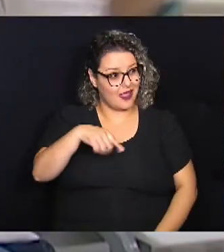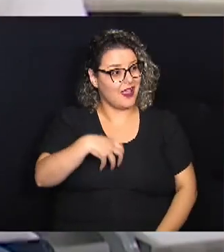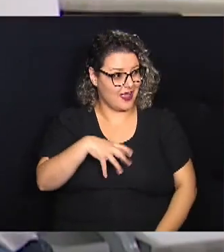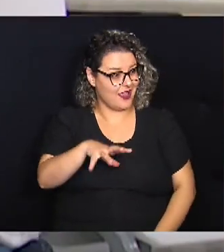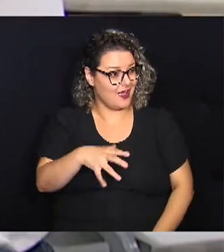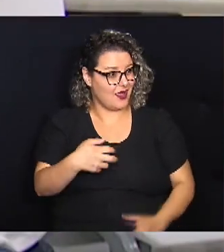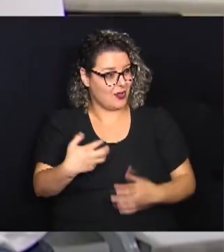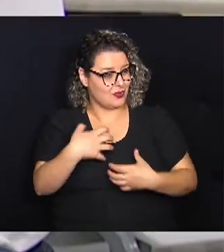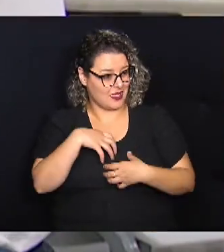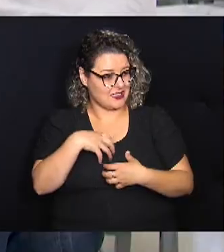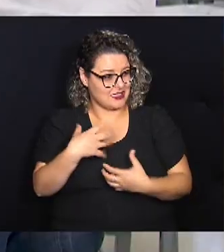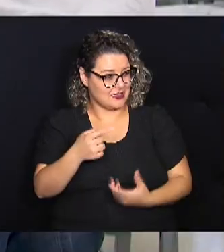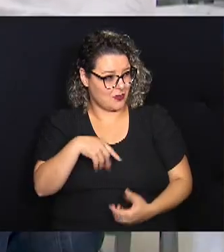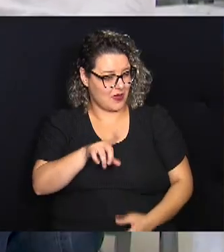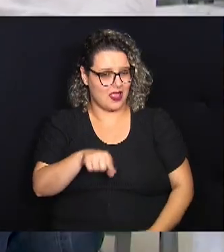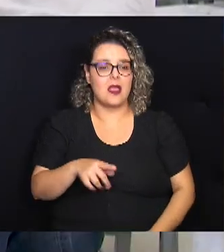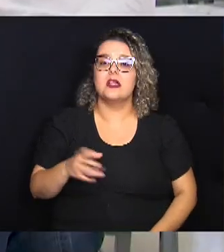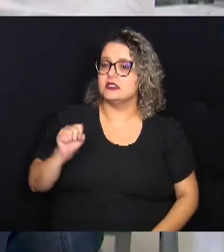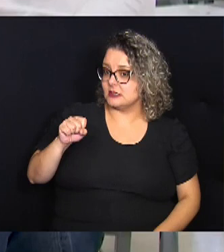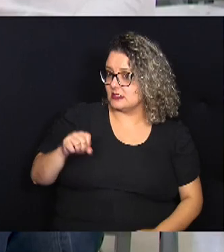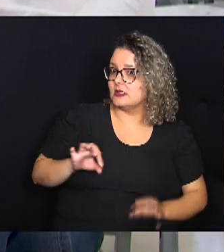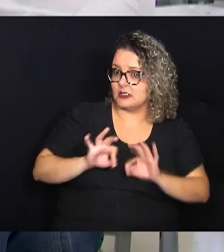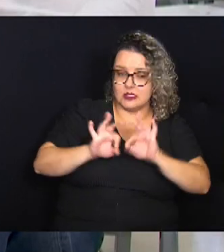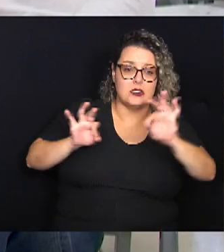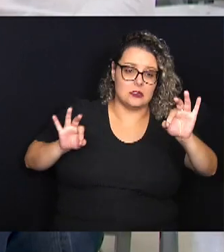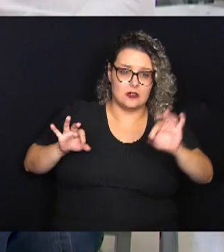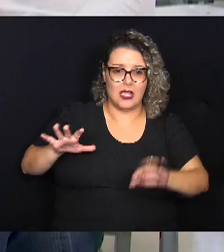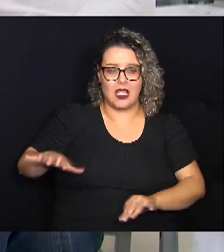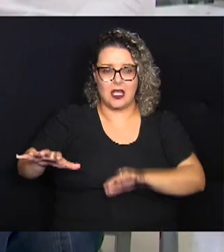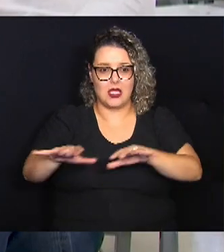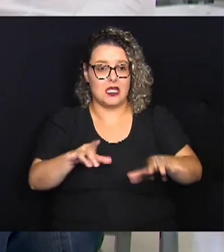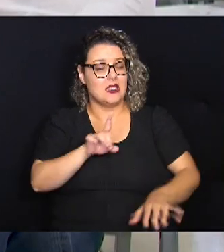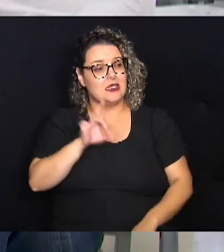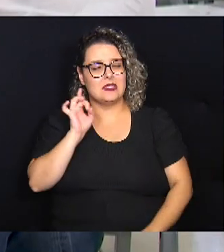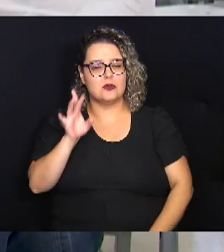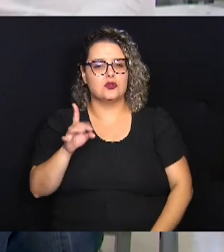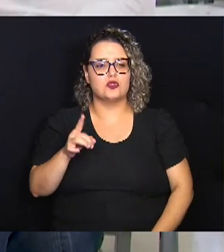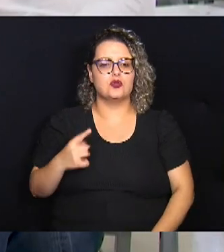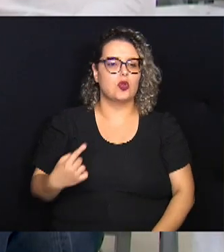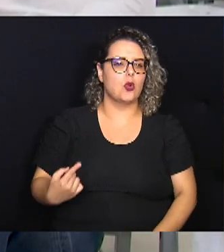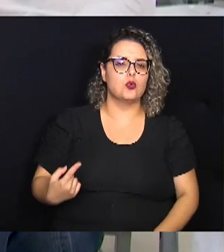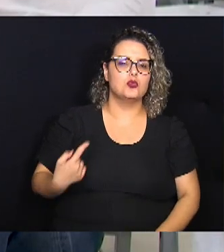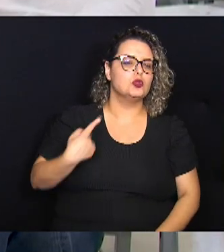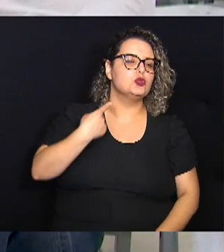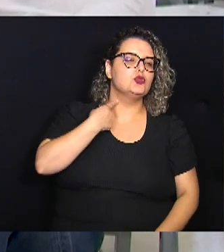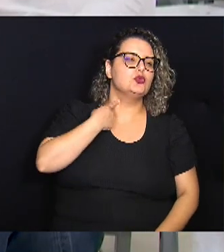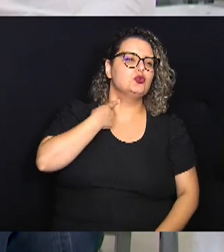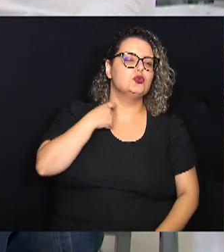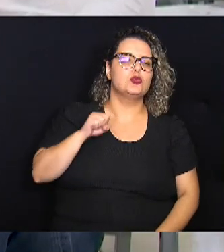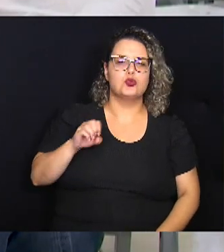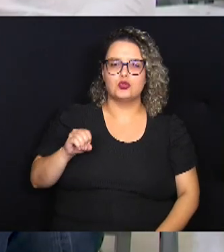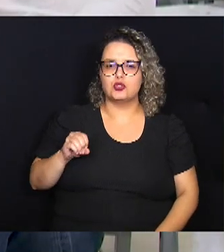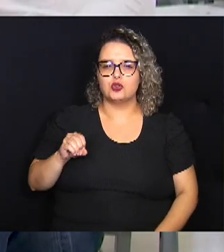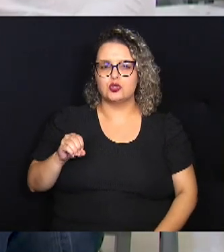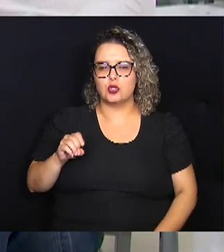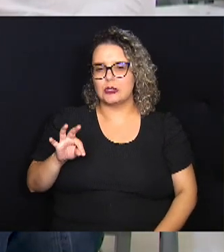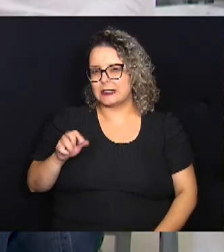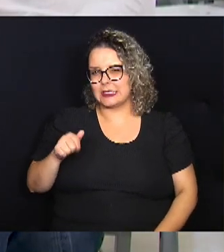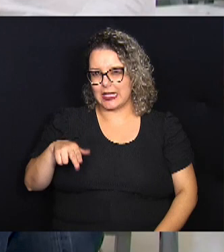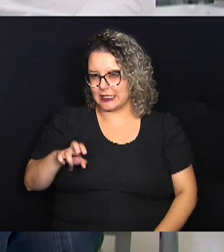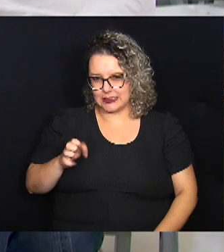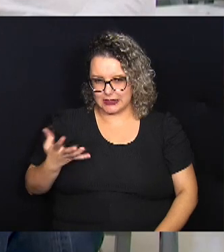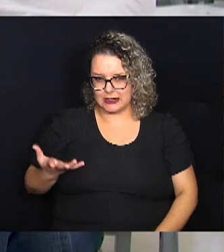Considerando essa distância, esse abismo regional. Não só a questão do sotaque, que isso é óbvio, né? O paulista